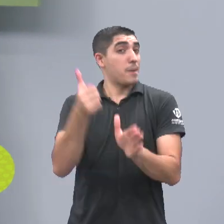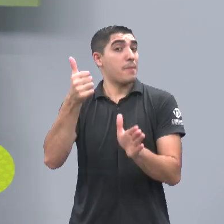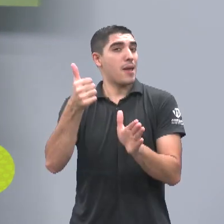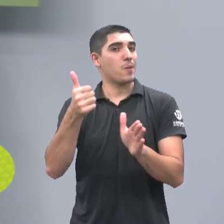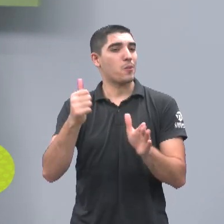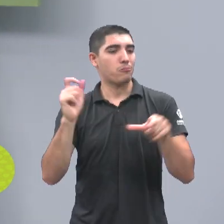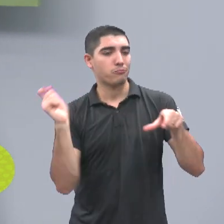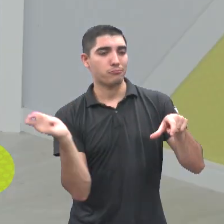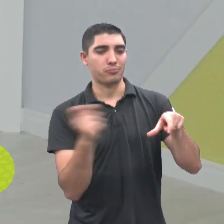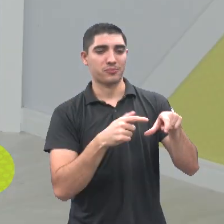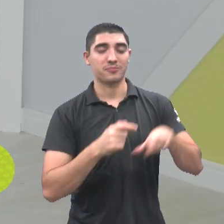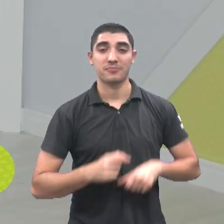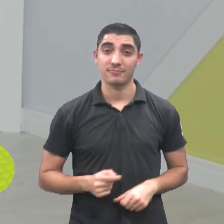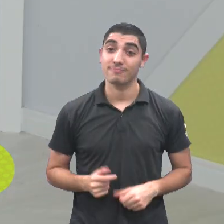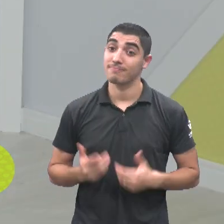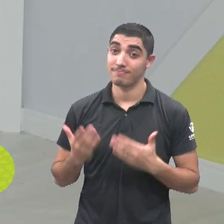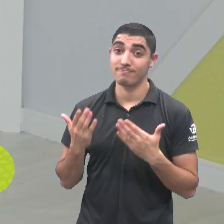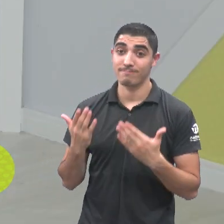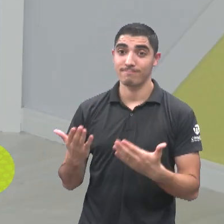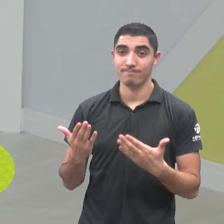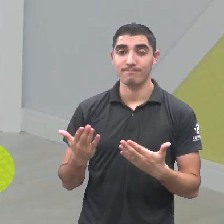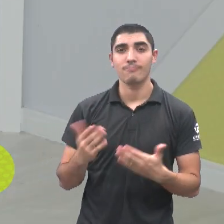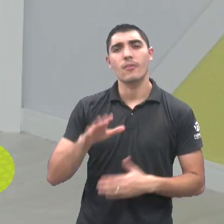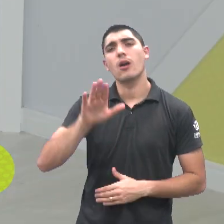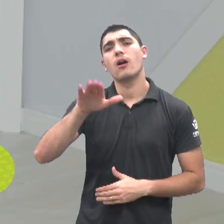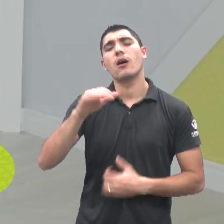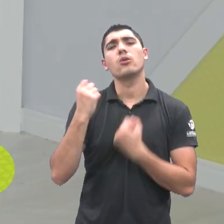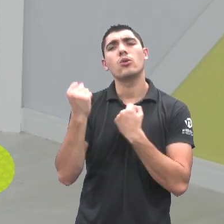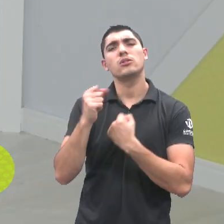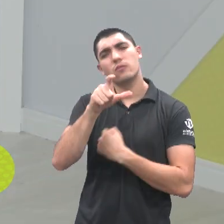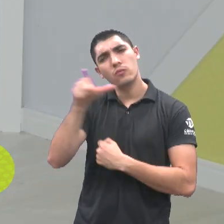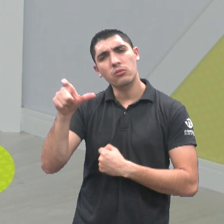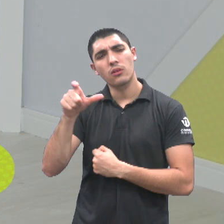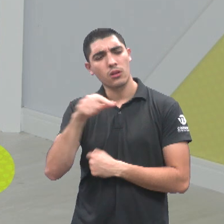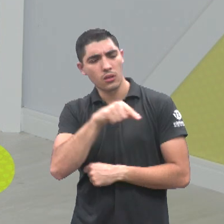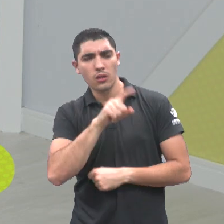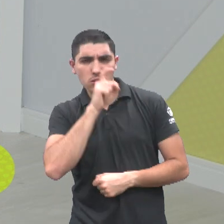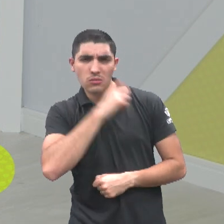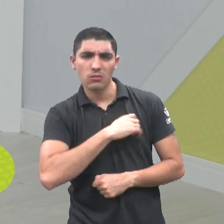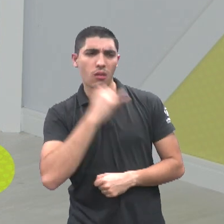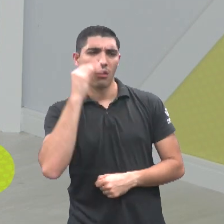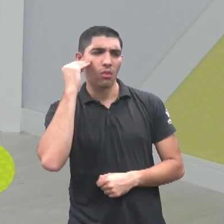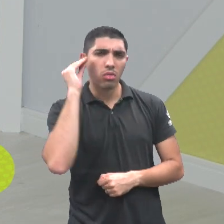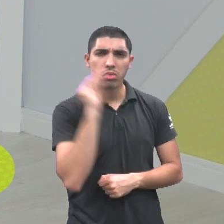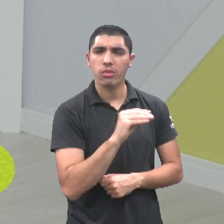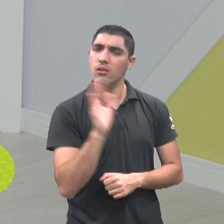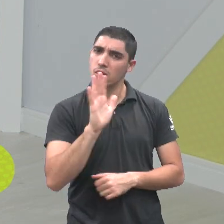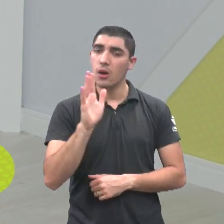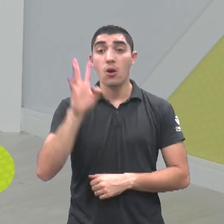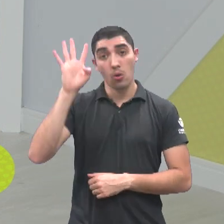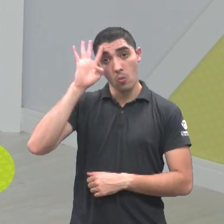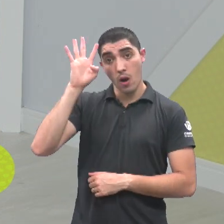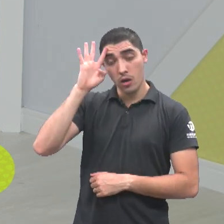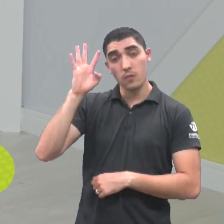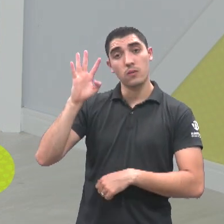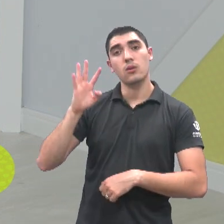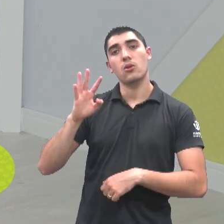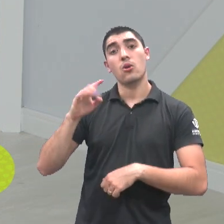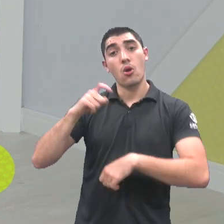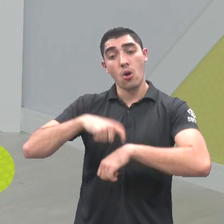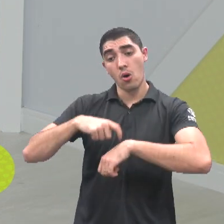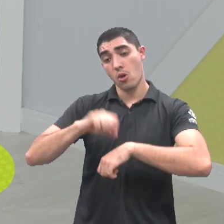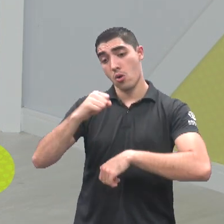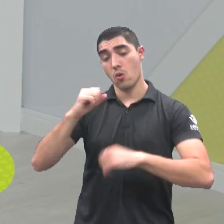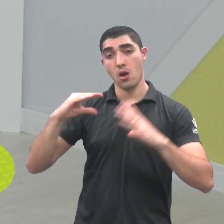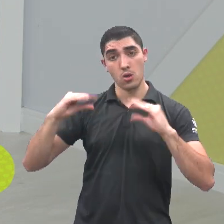jogos. Pois é. Torcedor, não abandone o São José, vamos prestigiar. Quarta-feira, horário tradicional do futebol de quarta-feira, 8 horas da